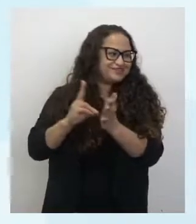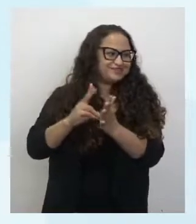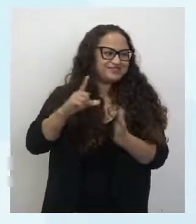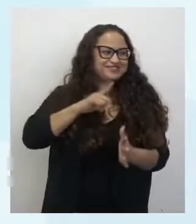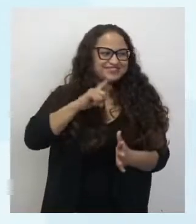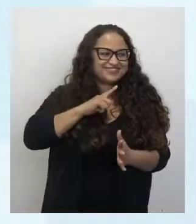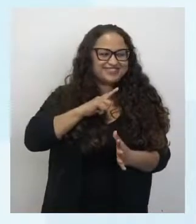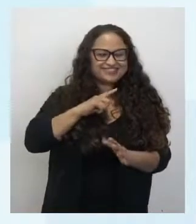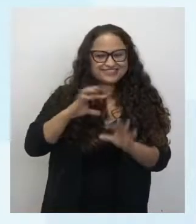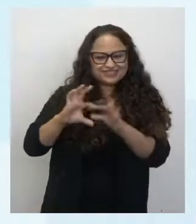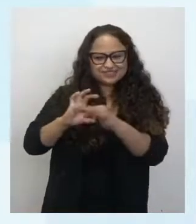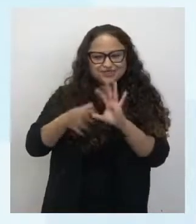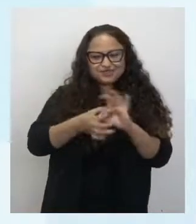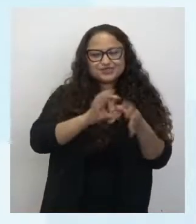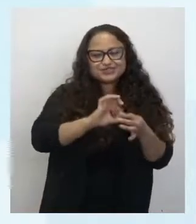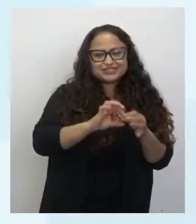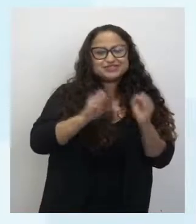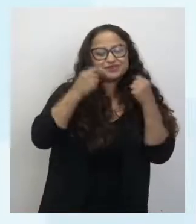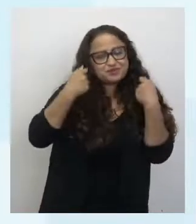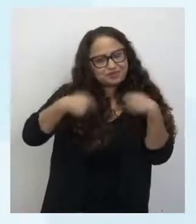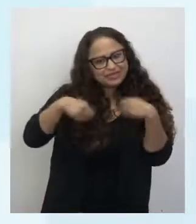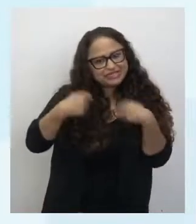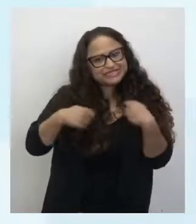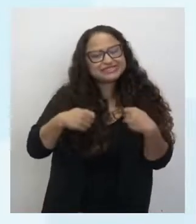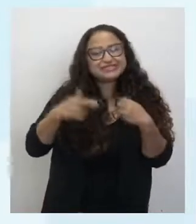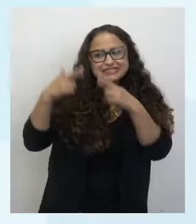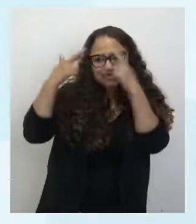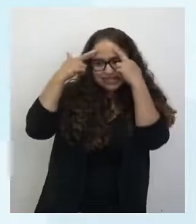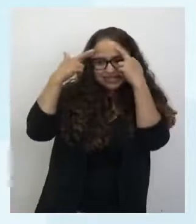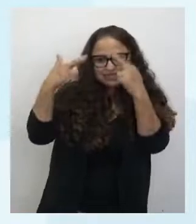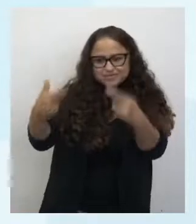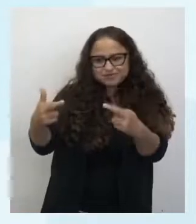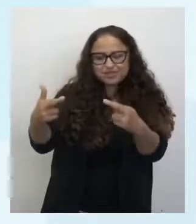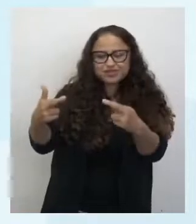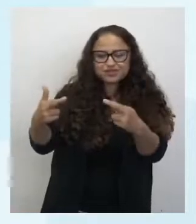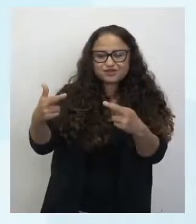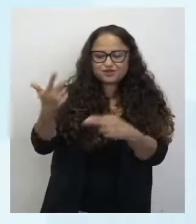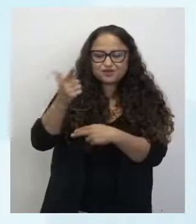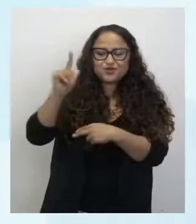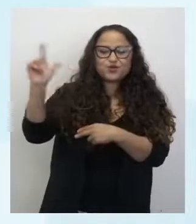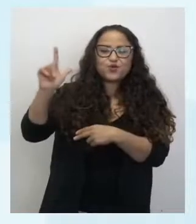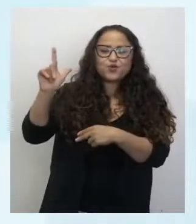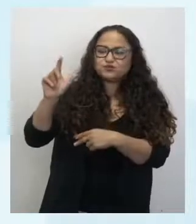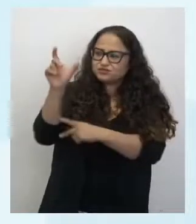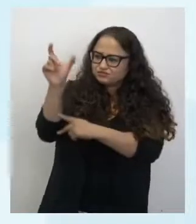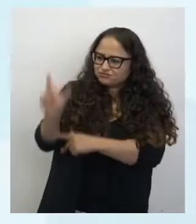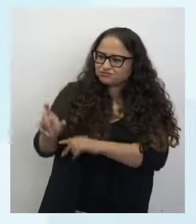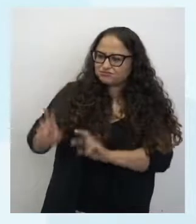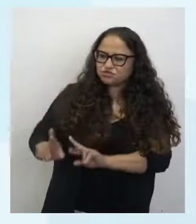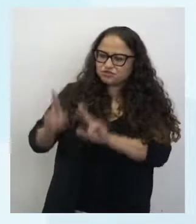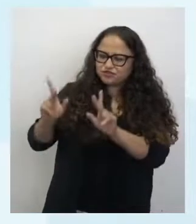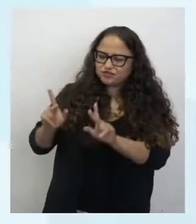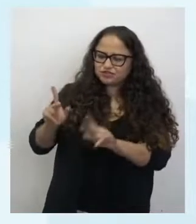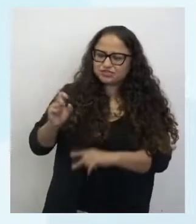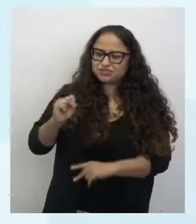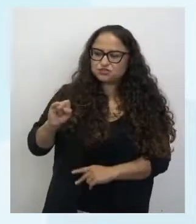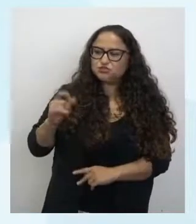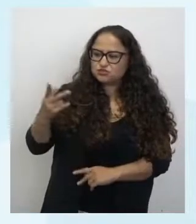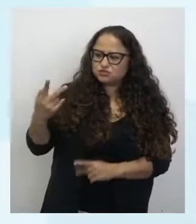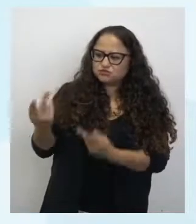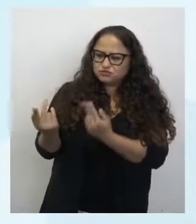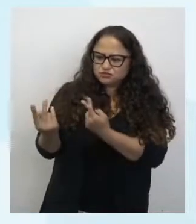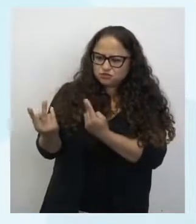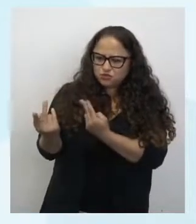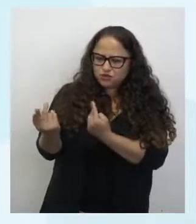então por isso a gente tem que ter o respeito pelo outro na sua diferença, e conhecer que, se o outro fosse exatamente igual a nós, ou se existisse